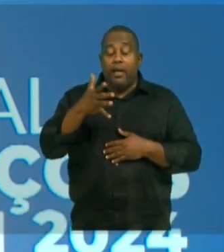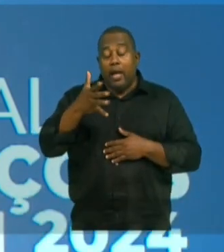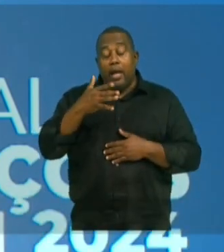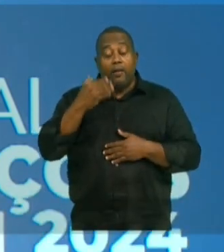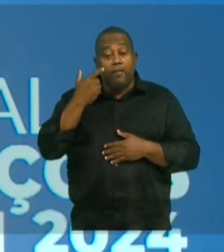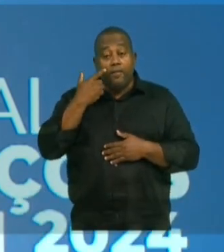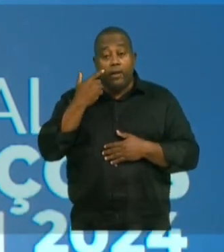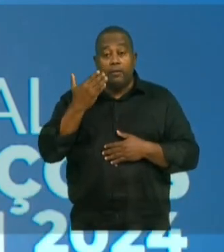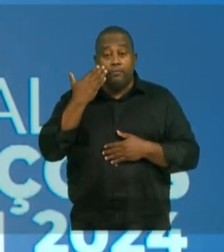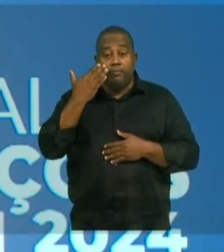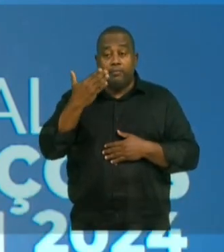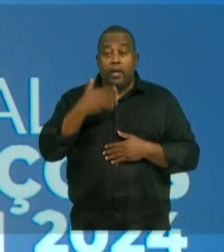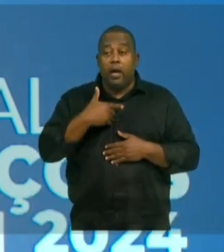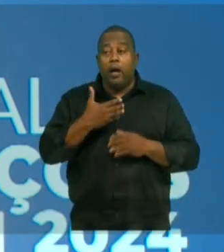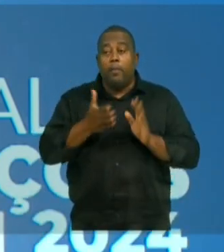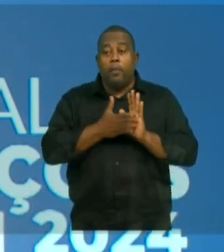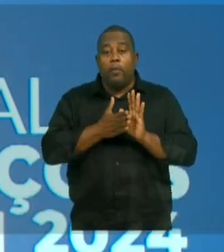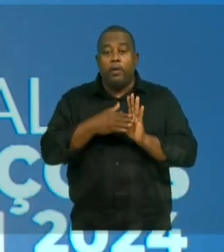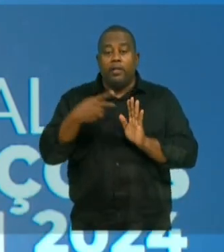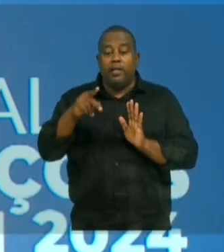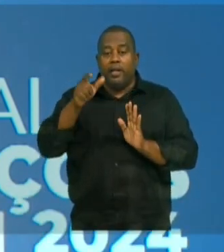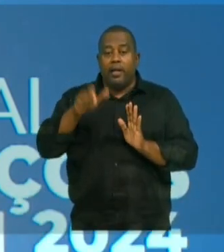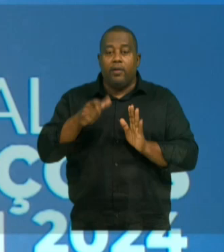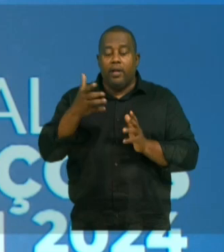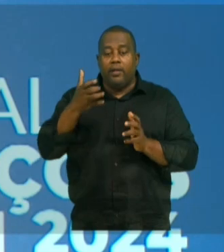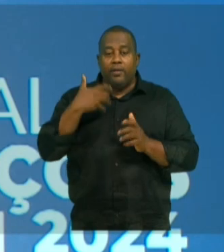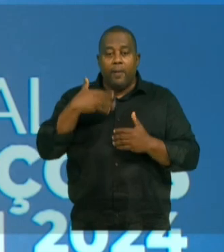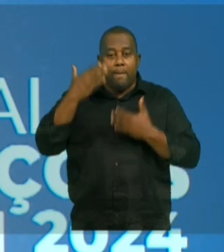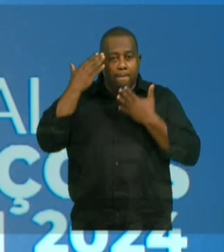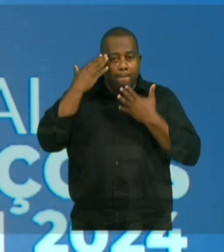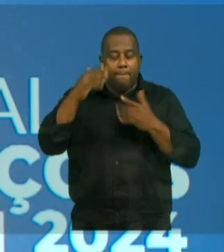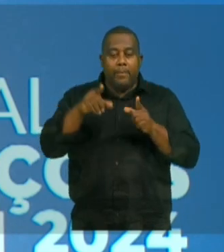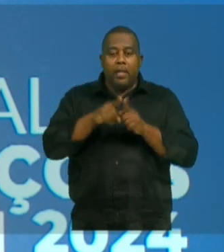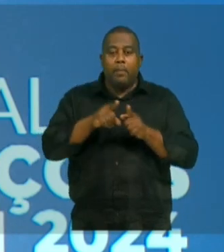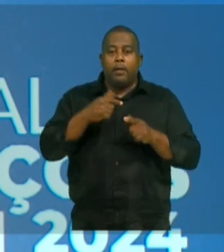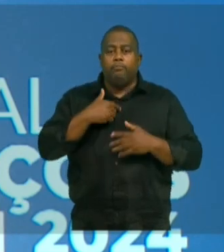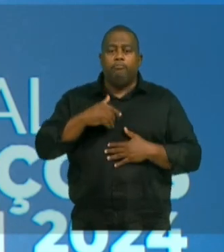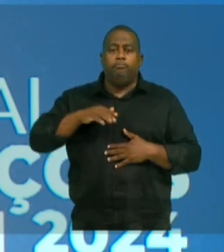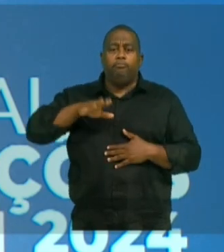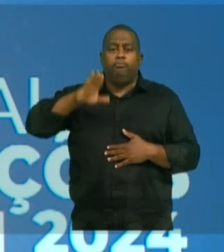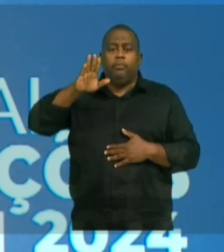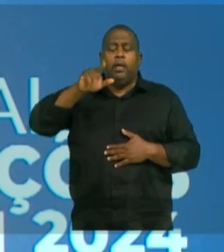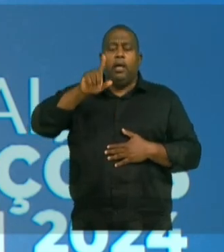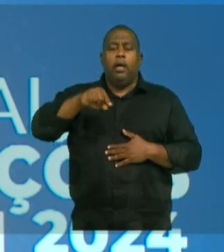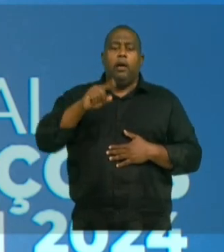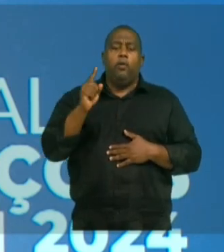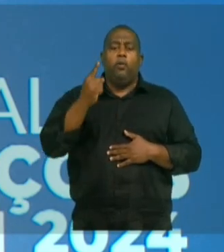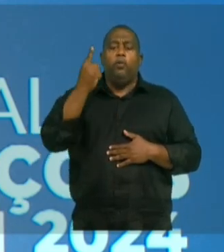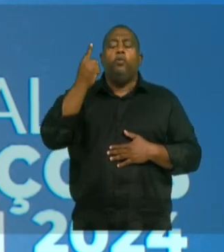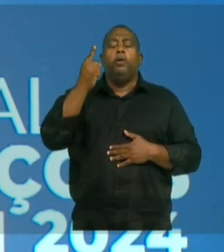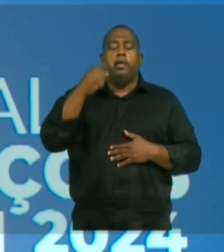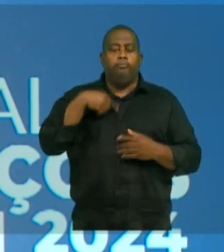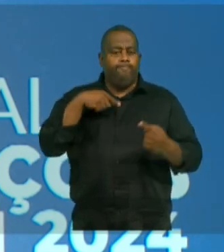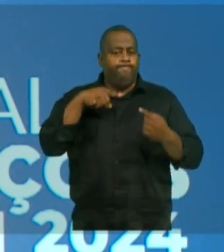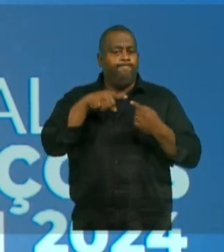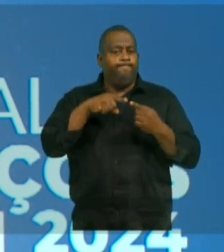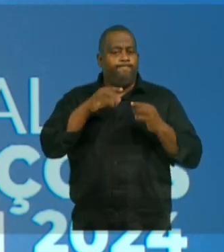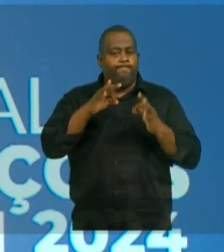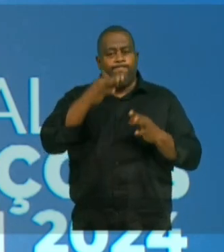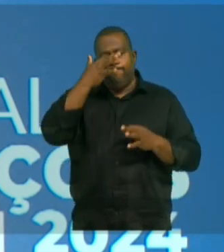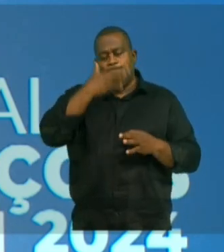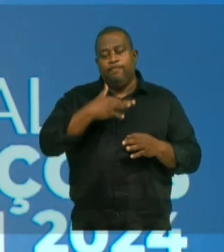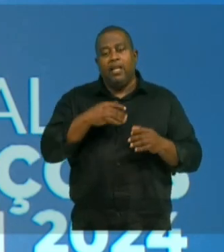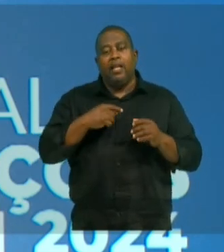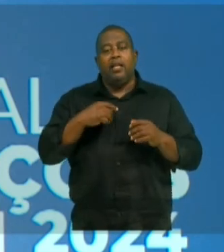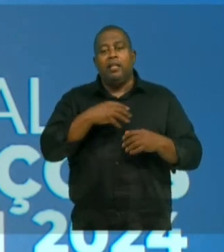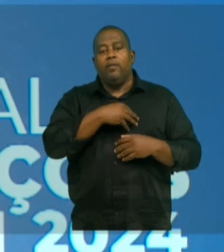propostas dela Eh quero agradecer e nossa candidatura é a única que tem a cara de Salvador e é uma alternativa